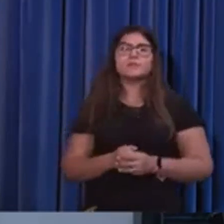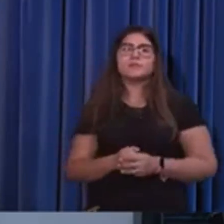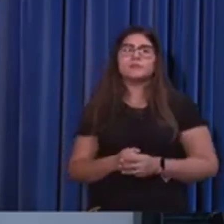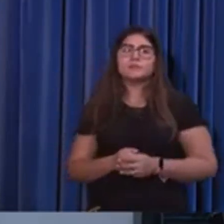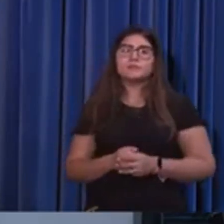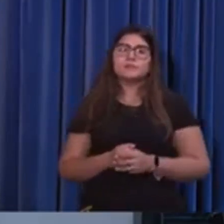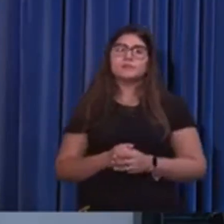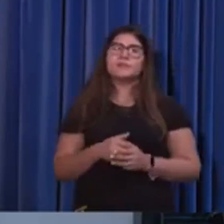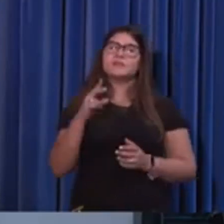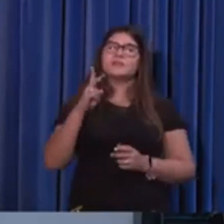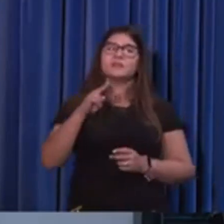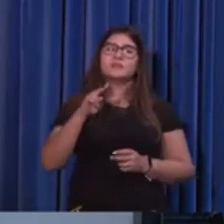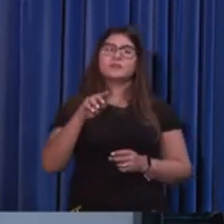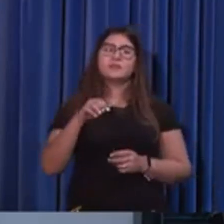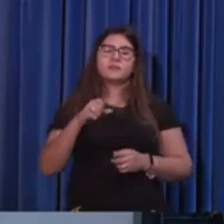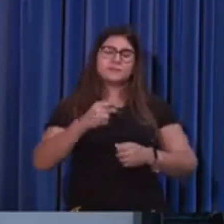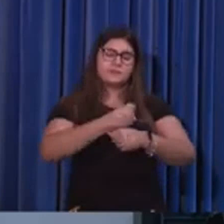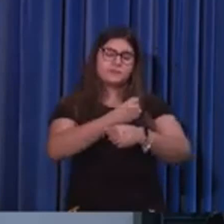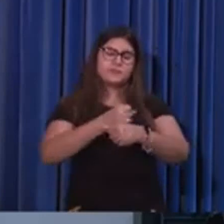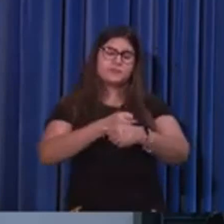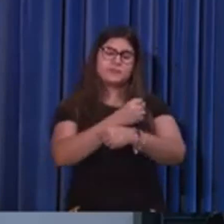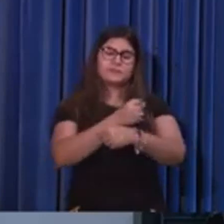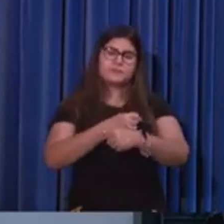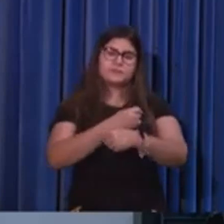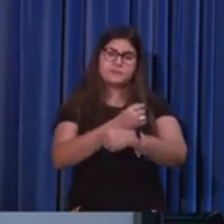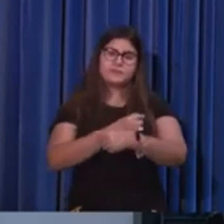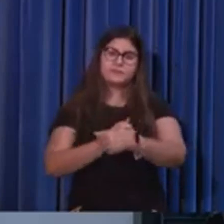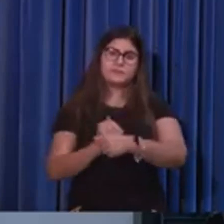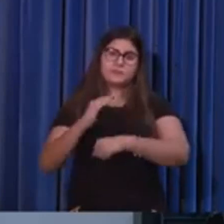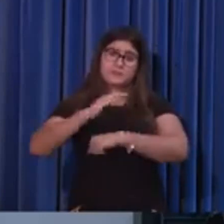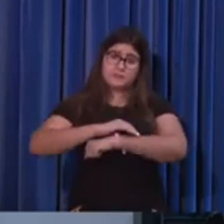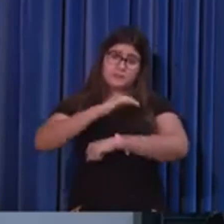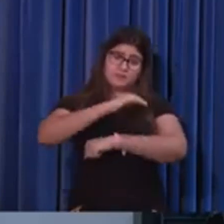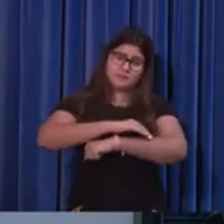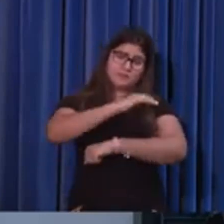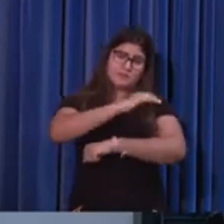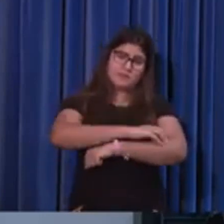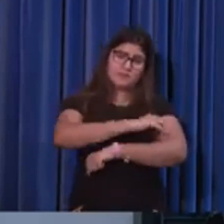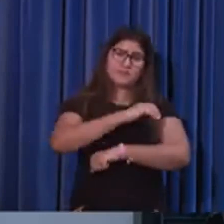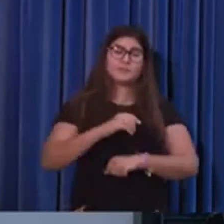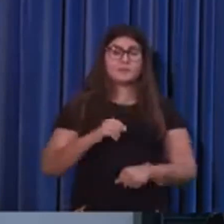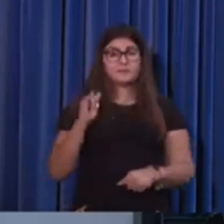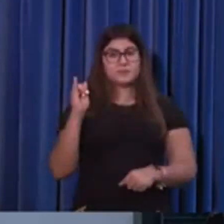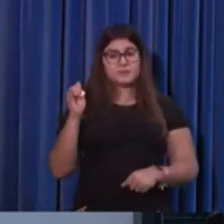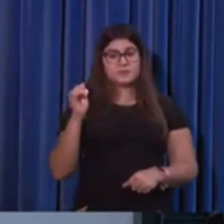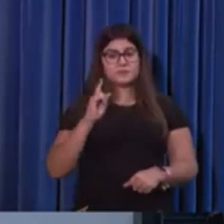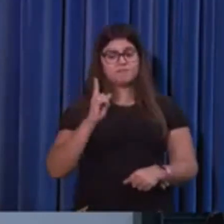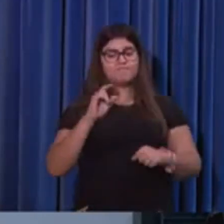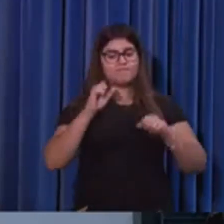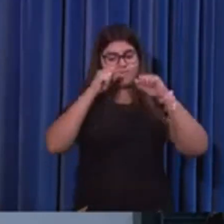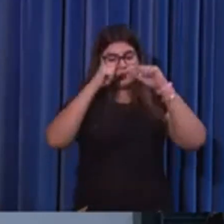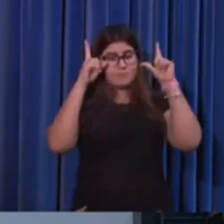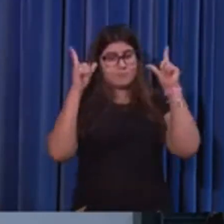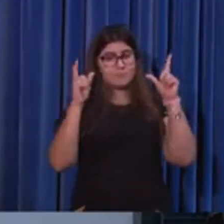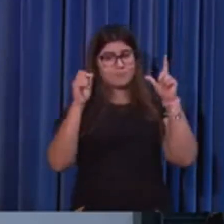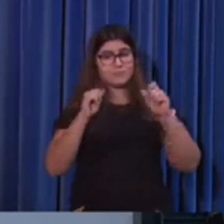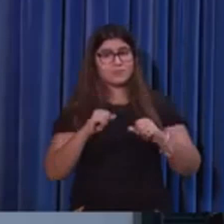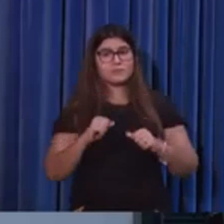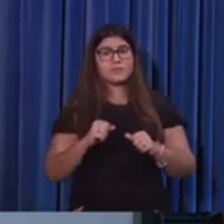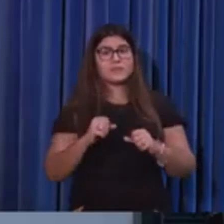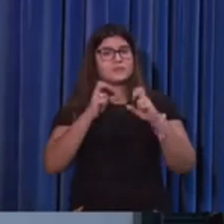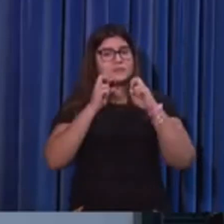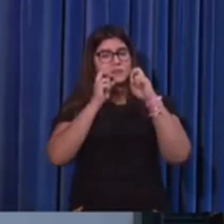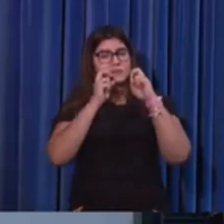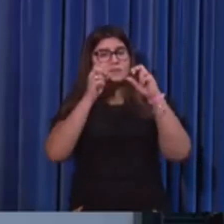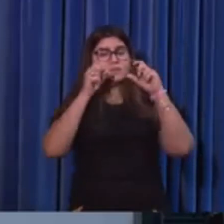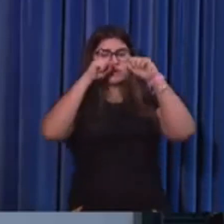rã. E se nós não nos despertarmos, ou melhor, clamarmos para um despertar da